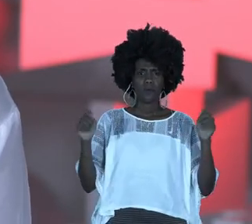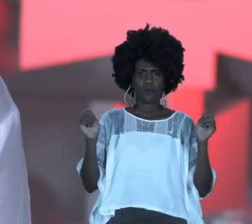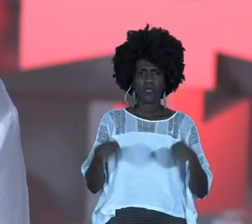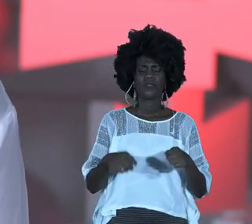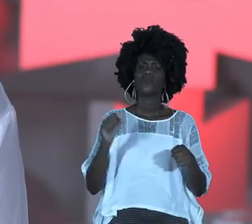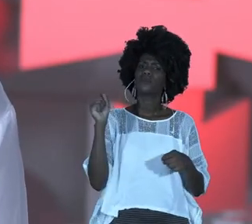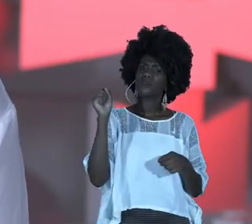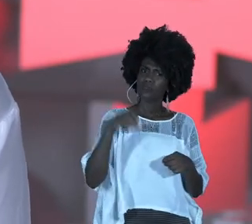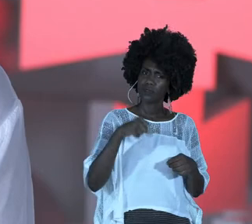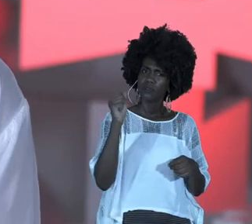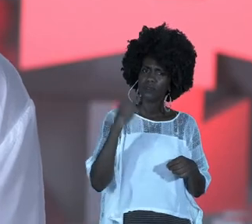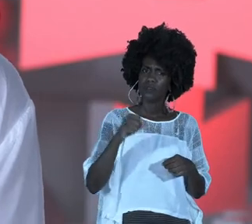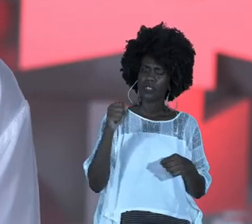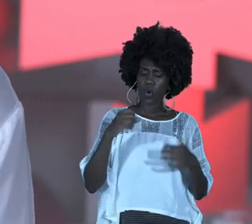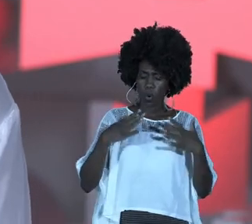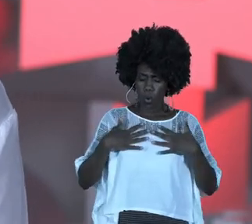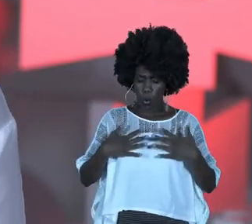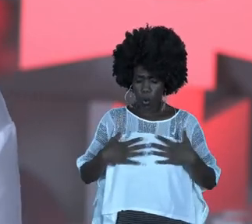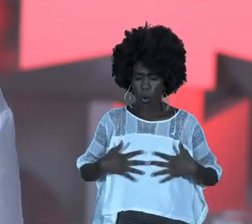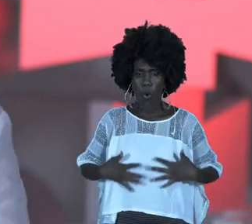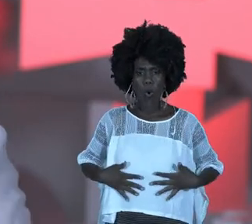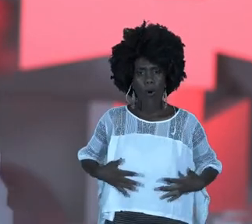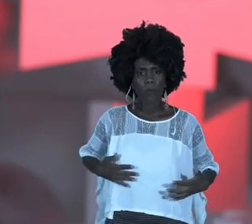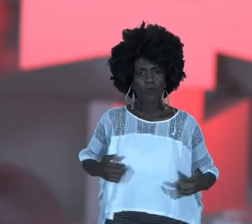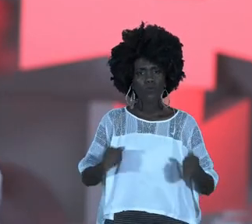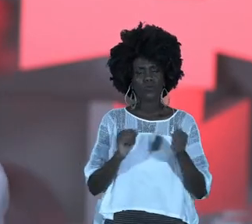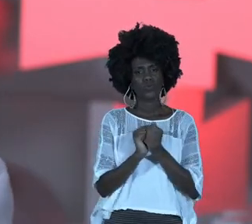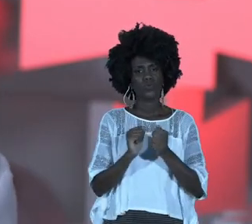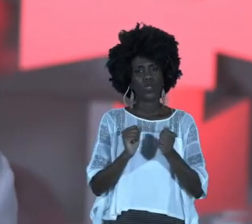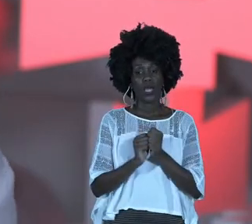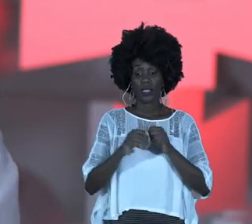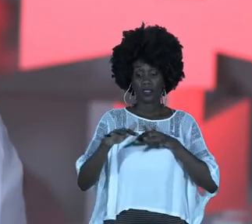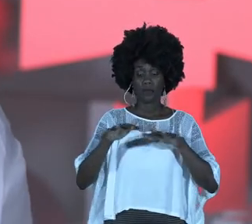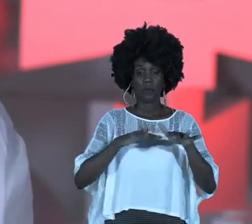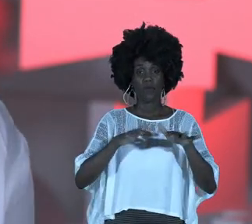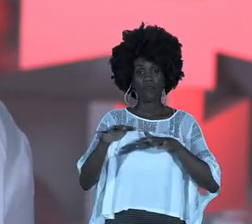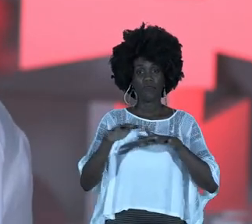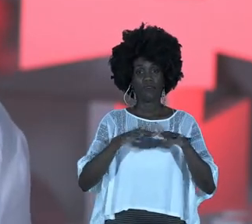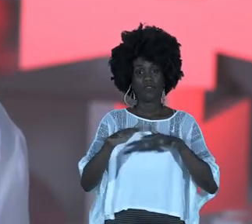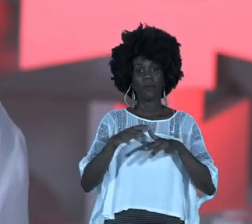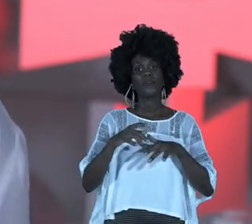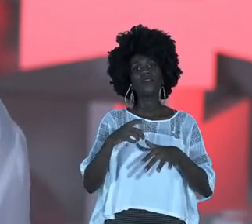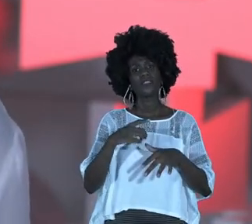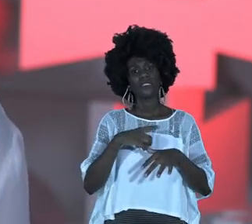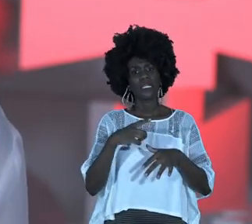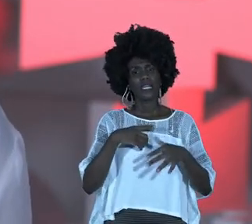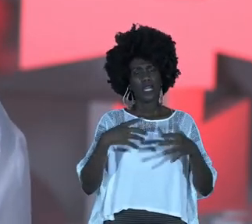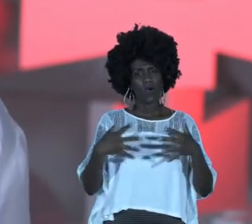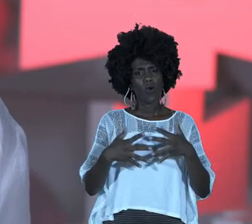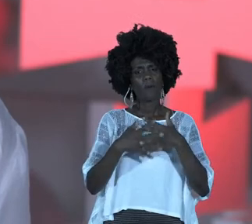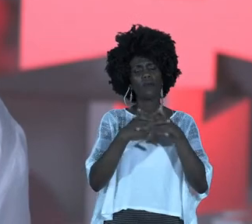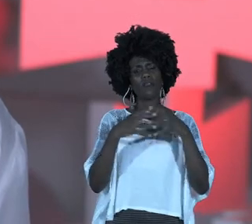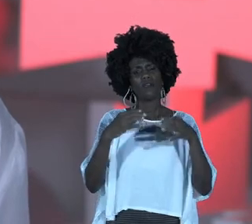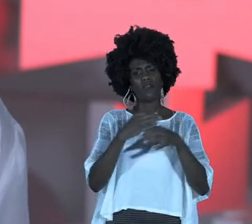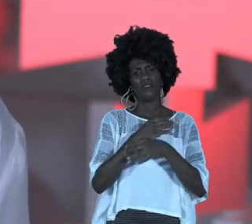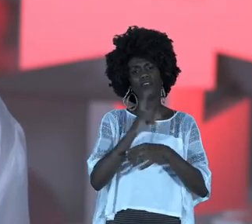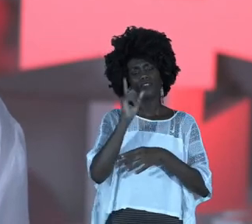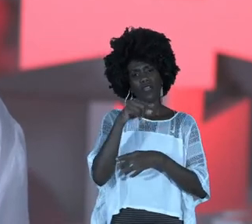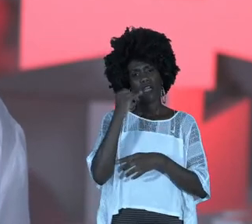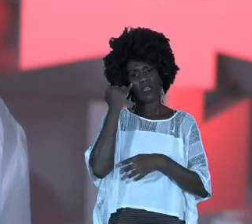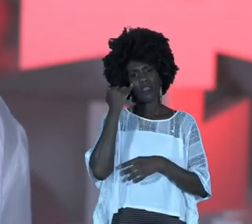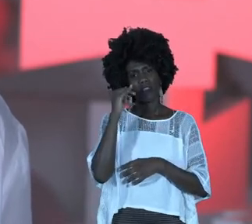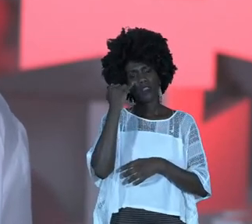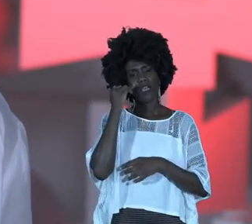maneira com seu corpo, para que nesse movimento dessa interação sim se complete a ideia da obra de arte.